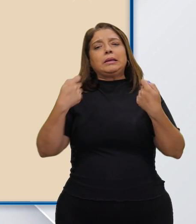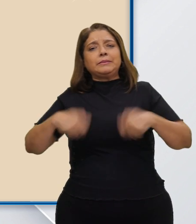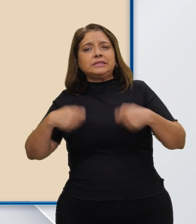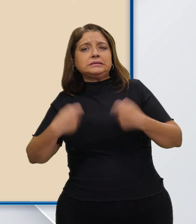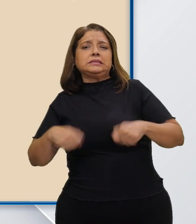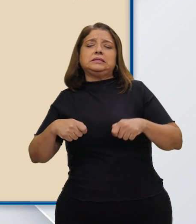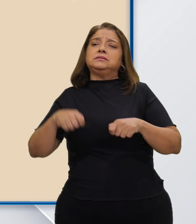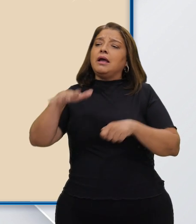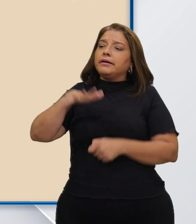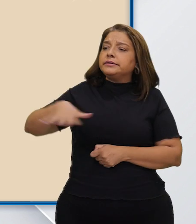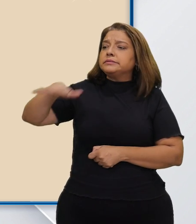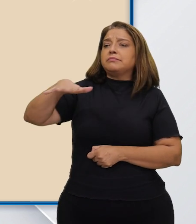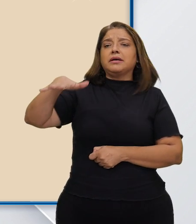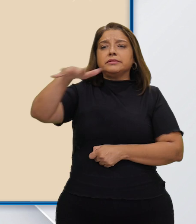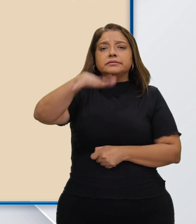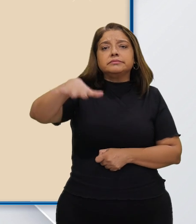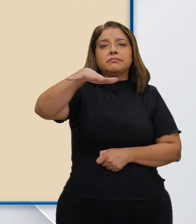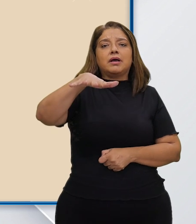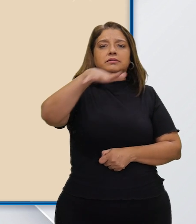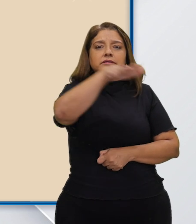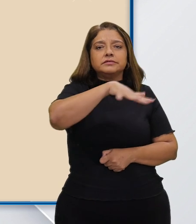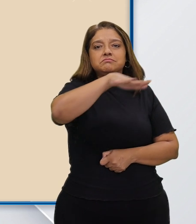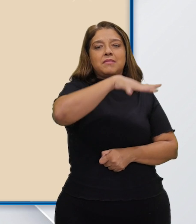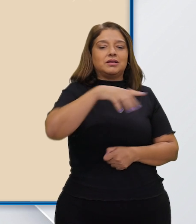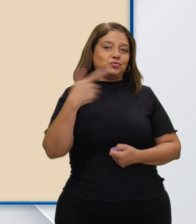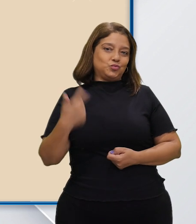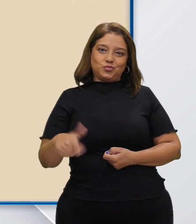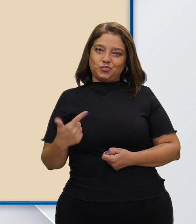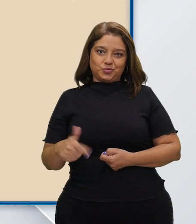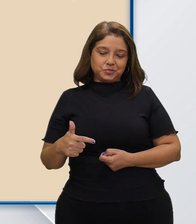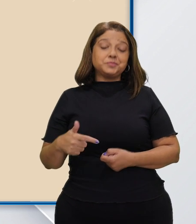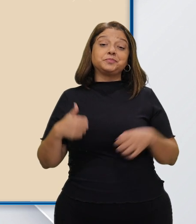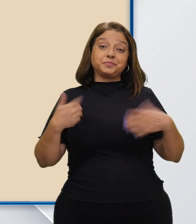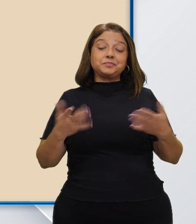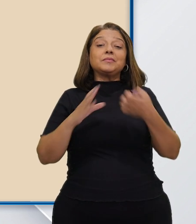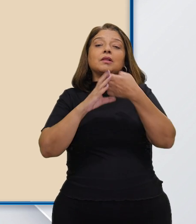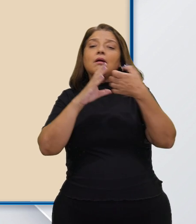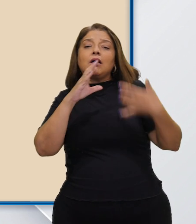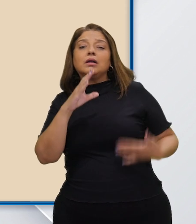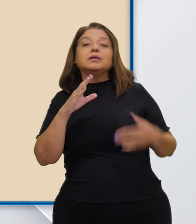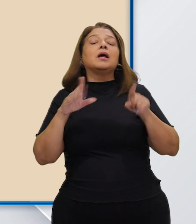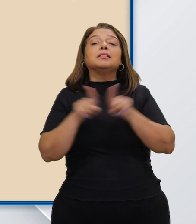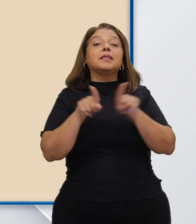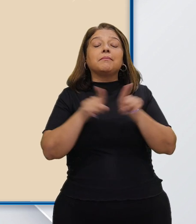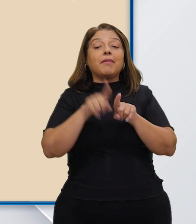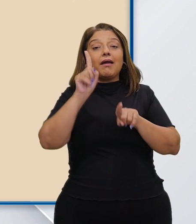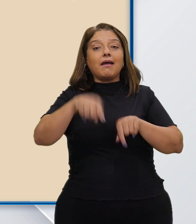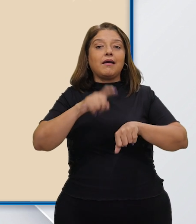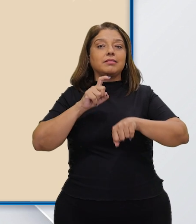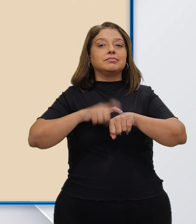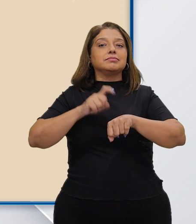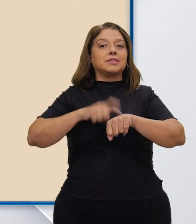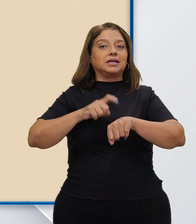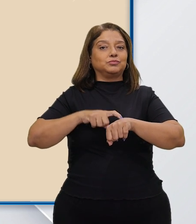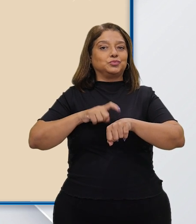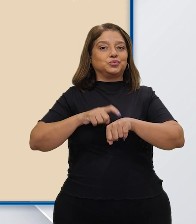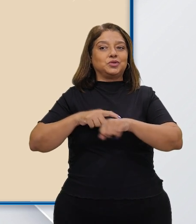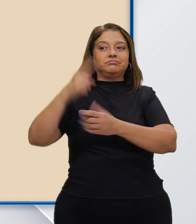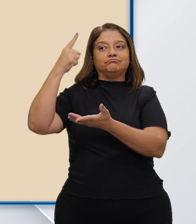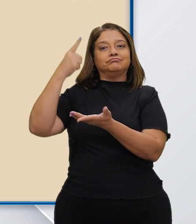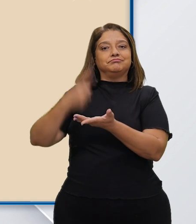muitos espaços diferentes. Uma outra característica é o tempo